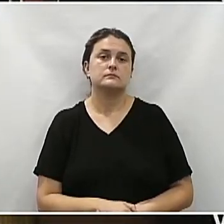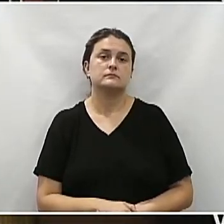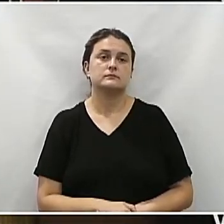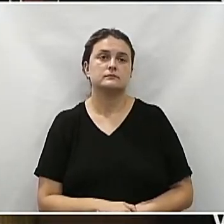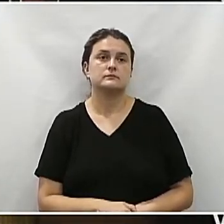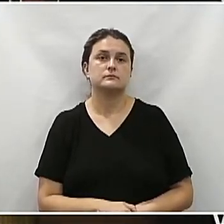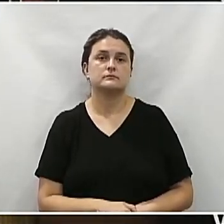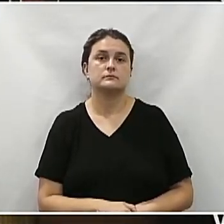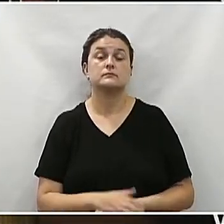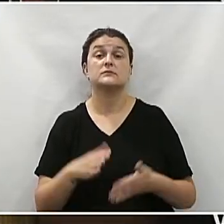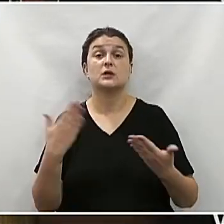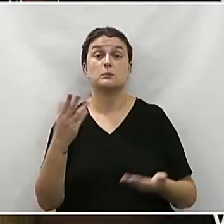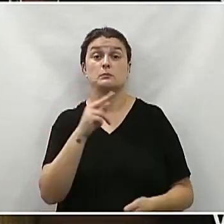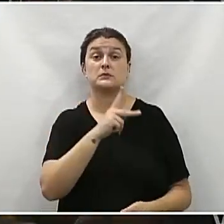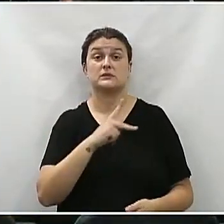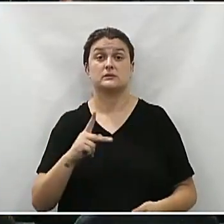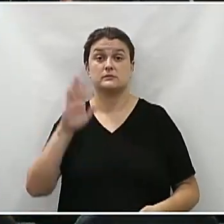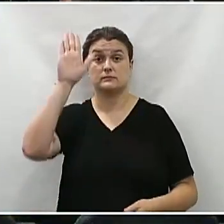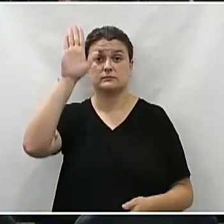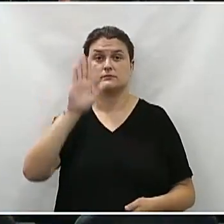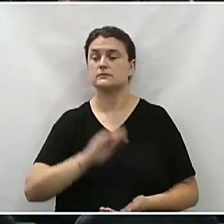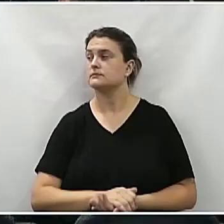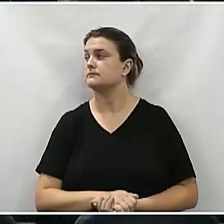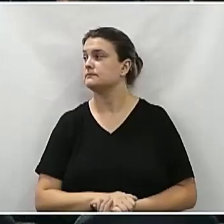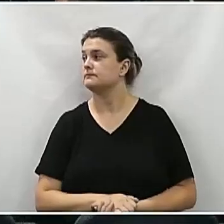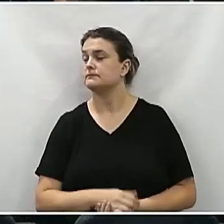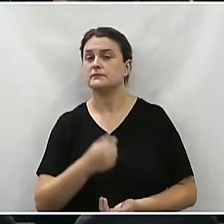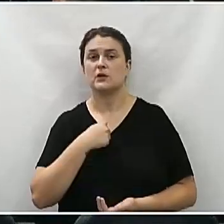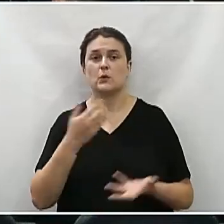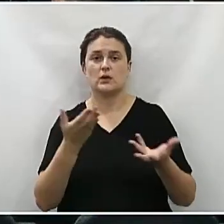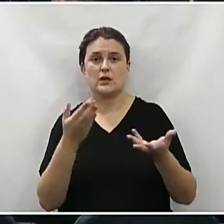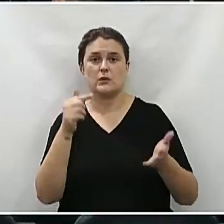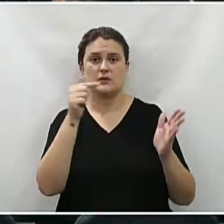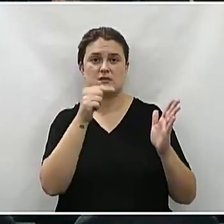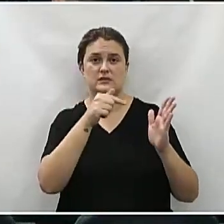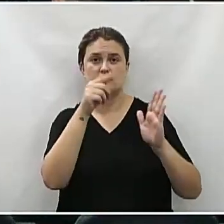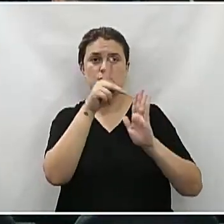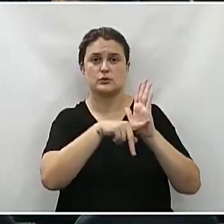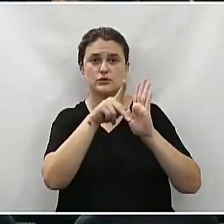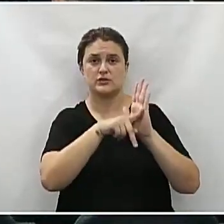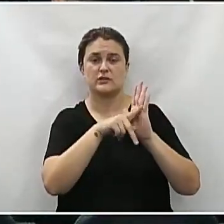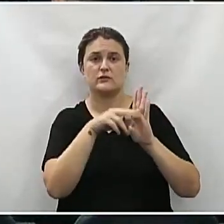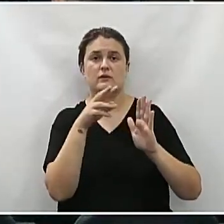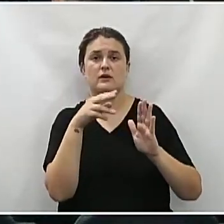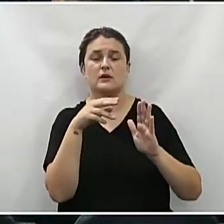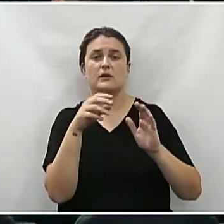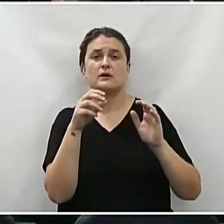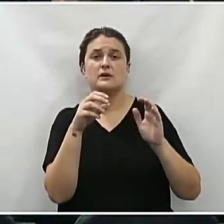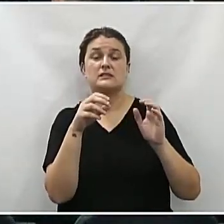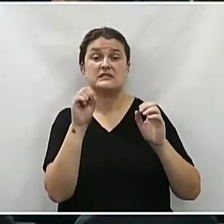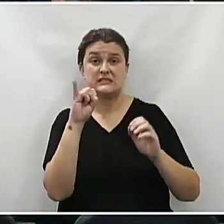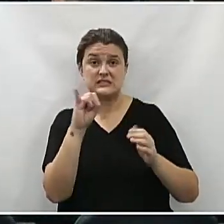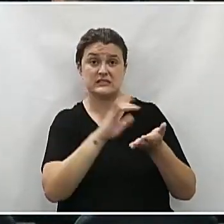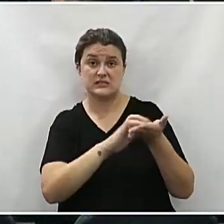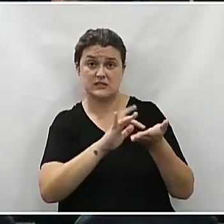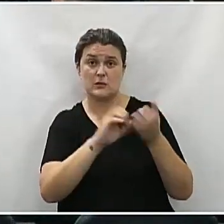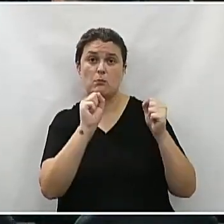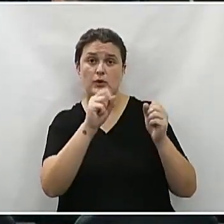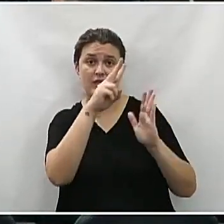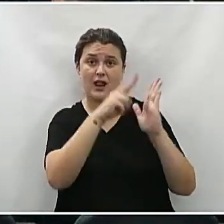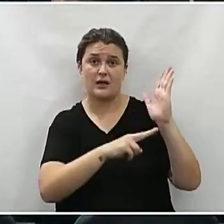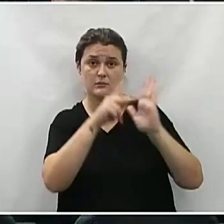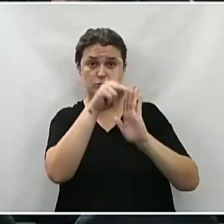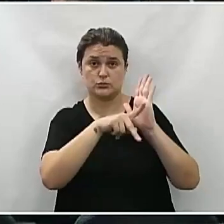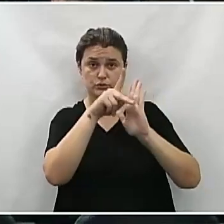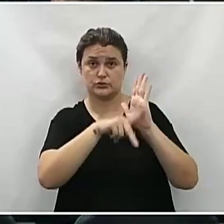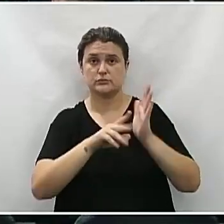É, senhor presidente, só queria pedir que você pudesse ler, o nosso secretário pudesse ler esse projeto.